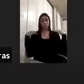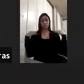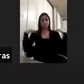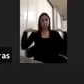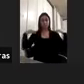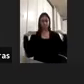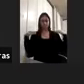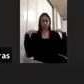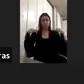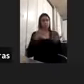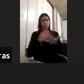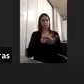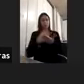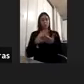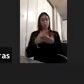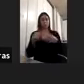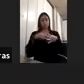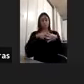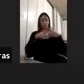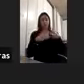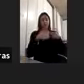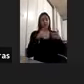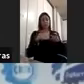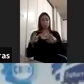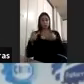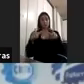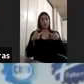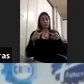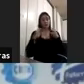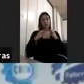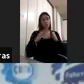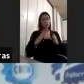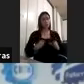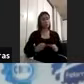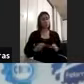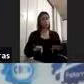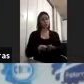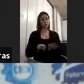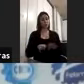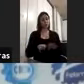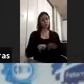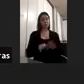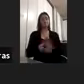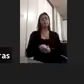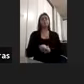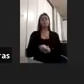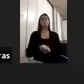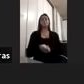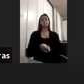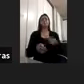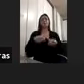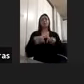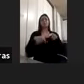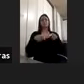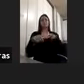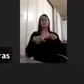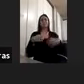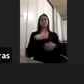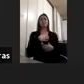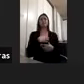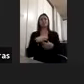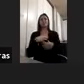ali, então ele começou a trabalhar de mau jeito na linha. Claro. Né? Então, trabalhando de mau jeito para tirar o peso ali do